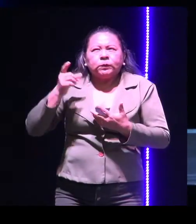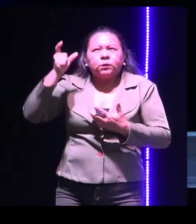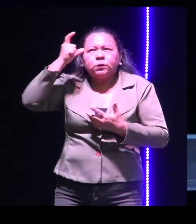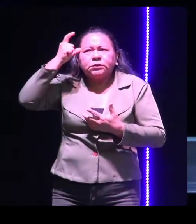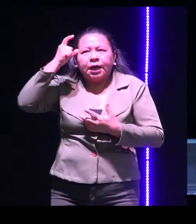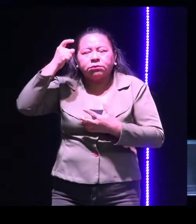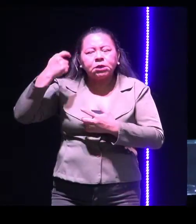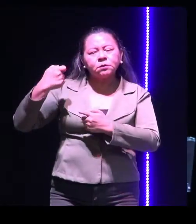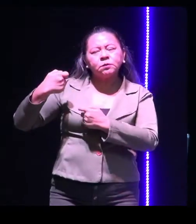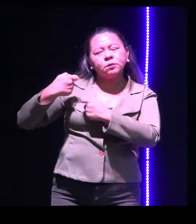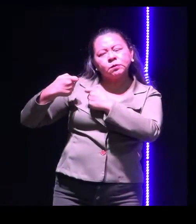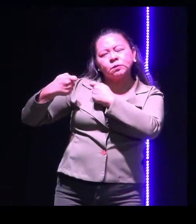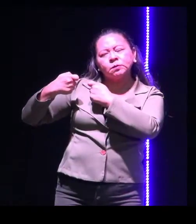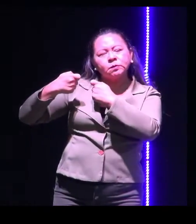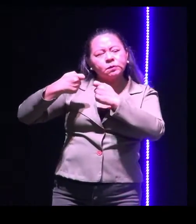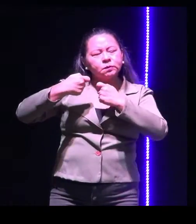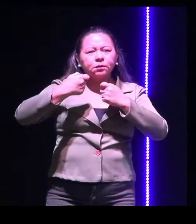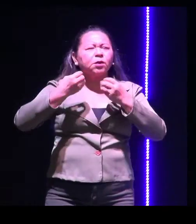do diabo.